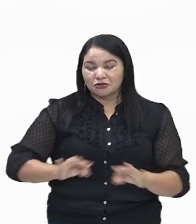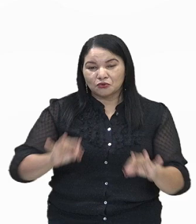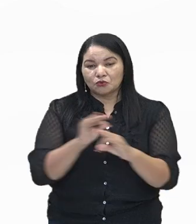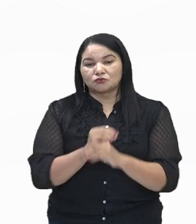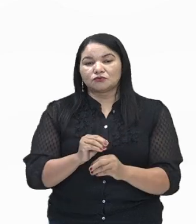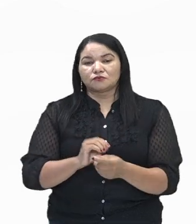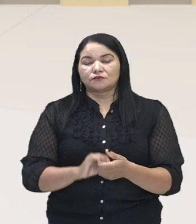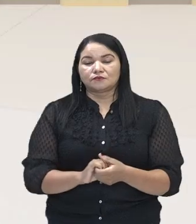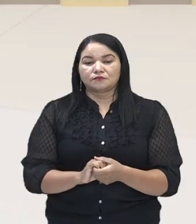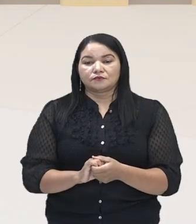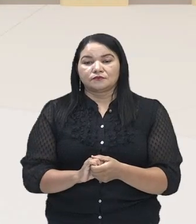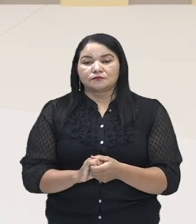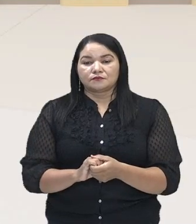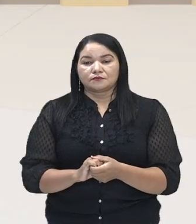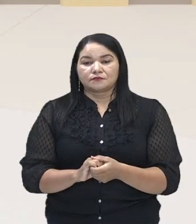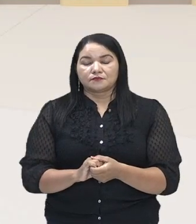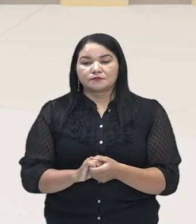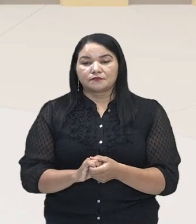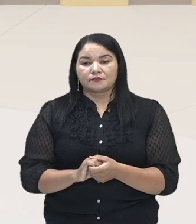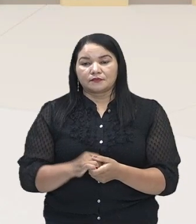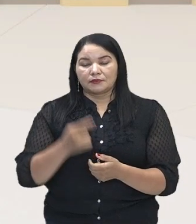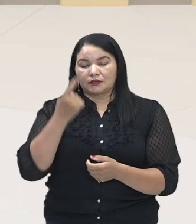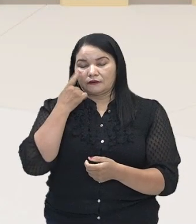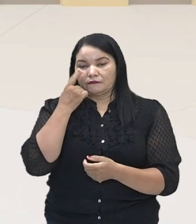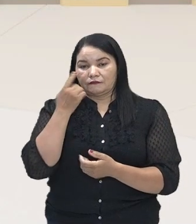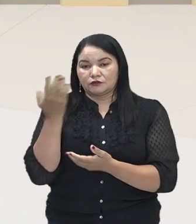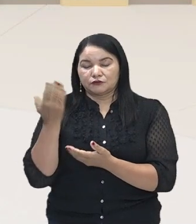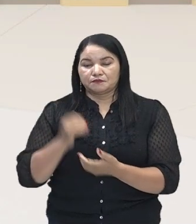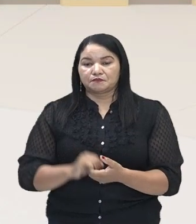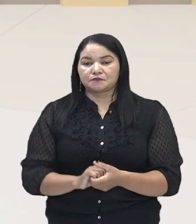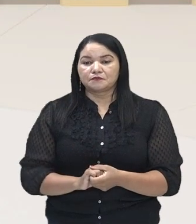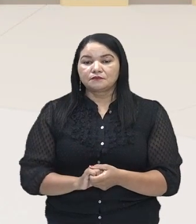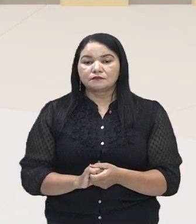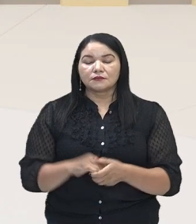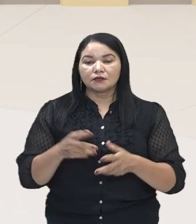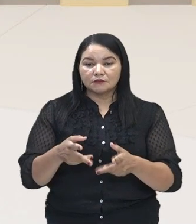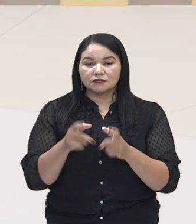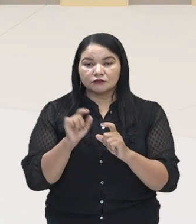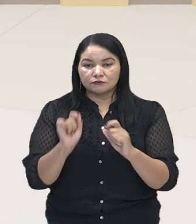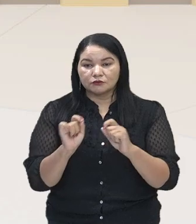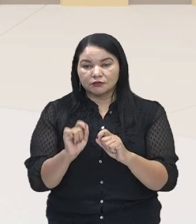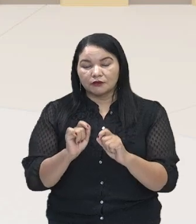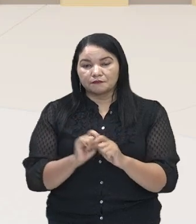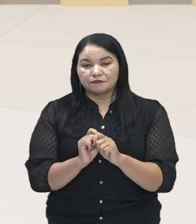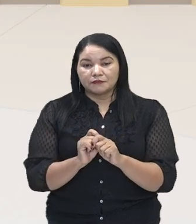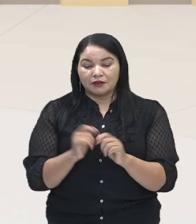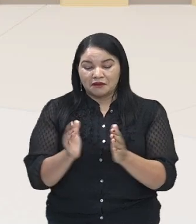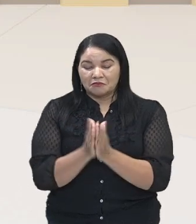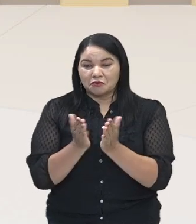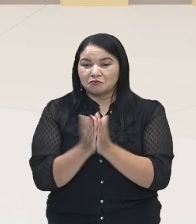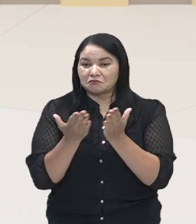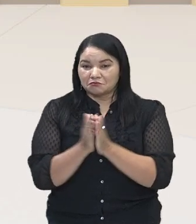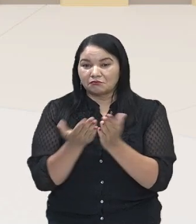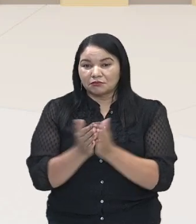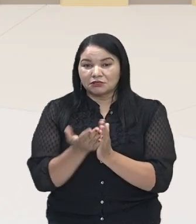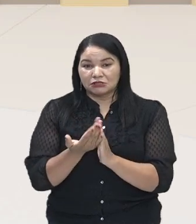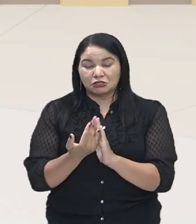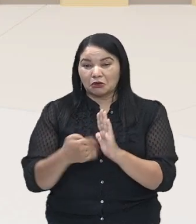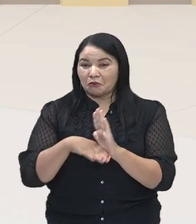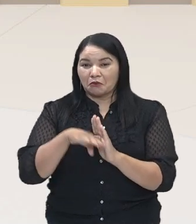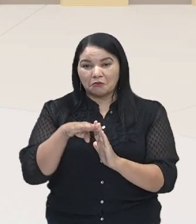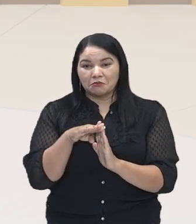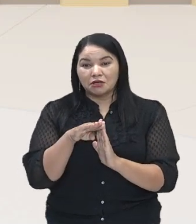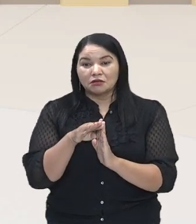gente vai falar um pouquinho sobre isso. Então note que o aumento da pobreza, ele